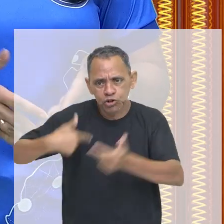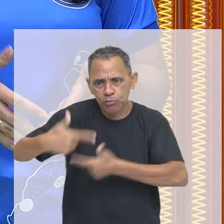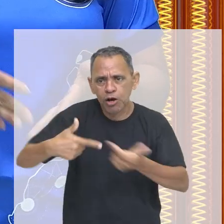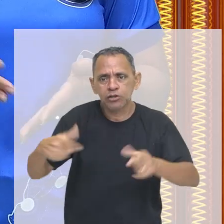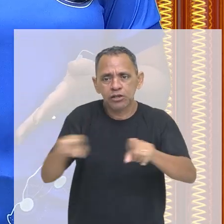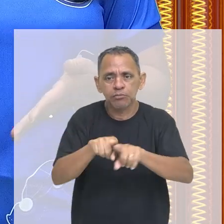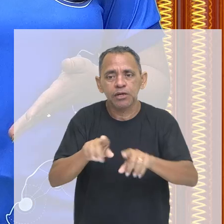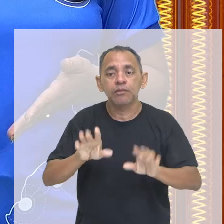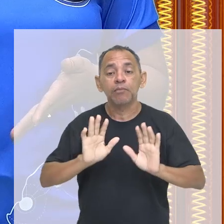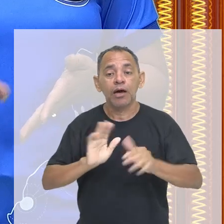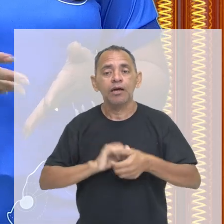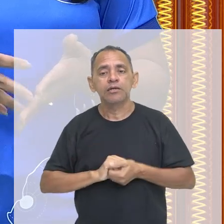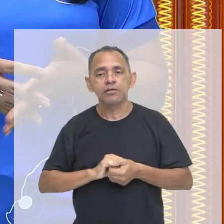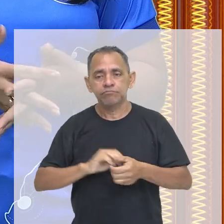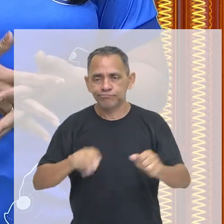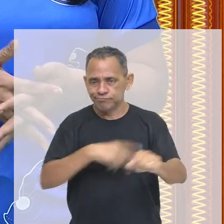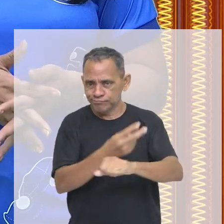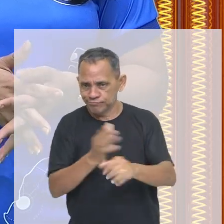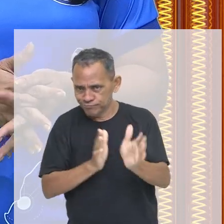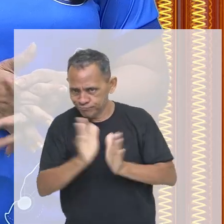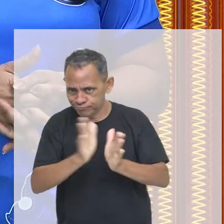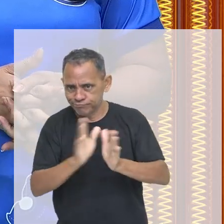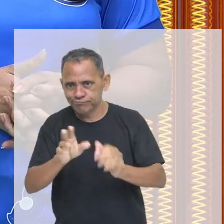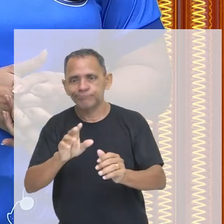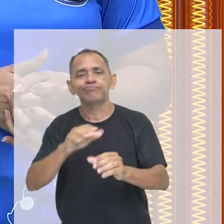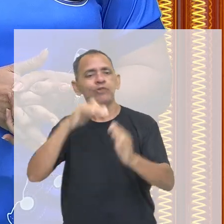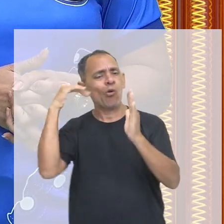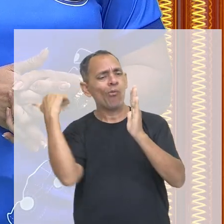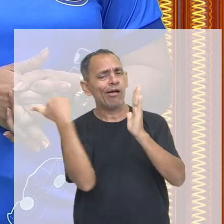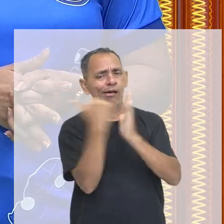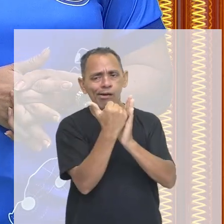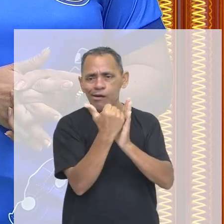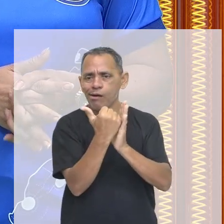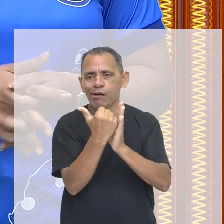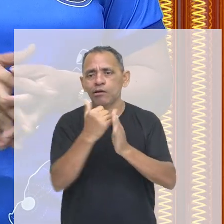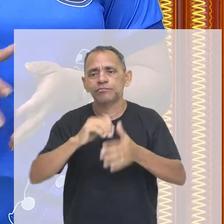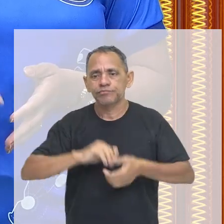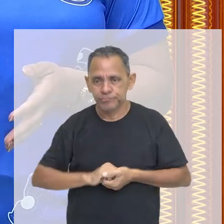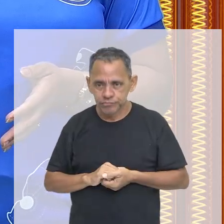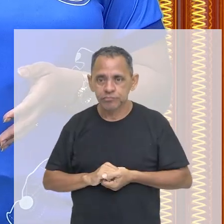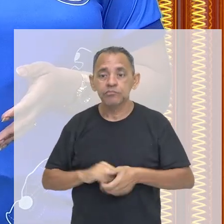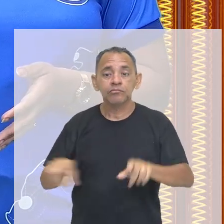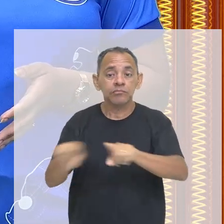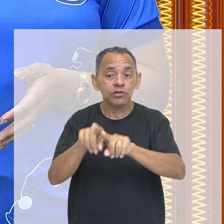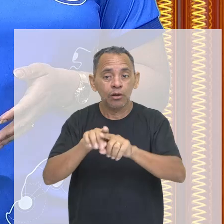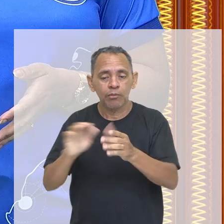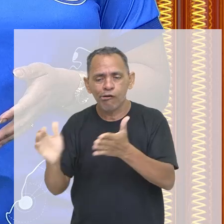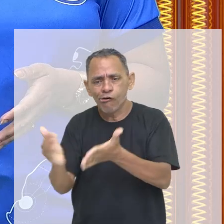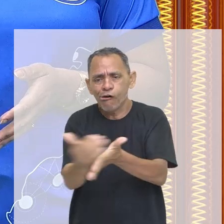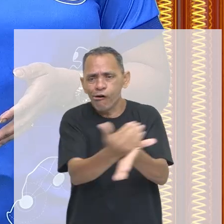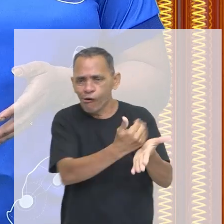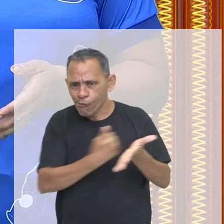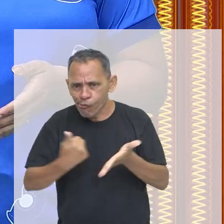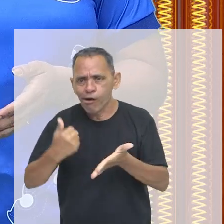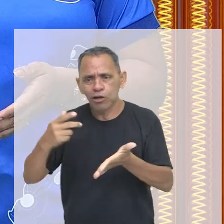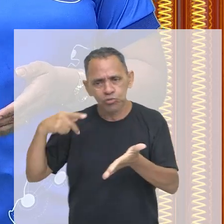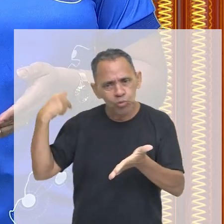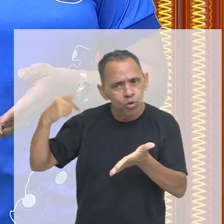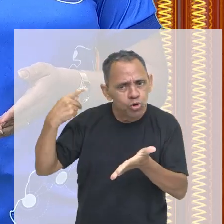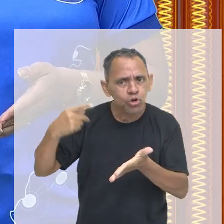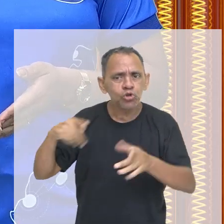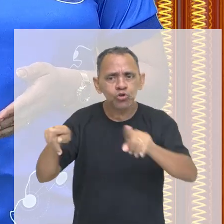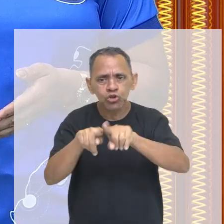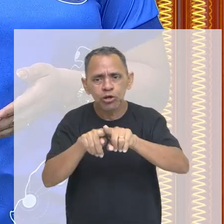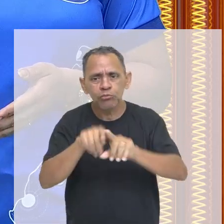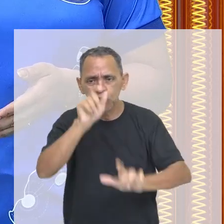vai ser mais obedecida. E também a cassação de mandatos parlamentares. Políticos que se opusessem ao